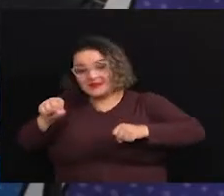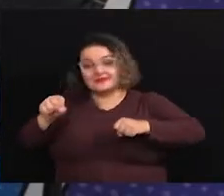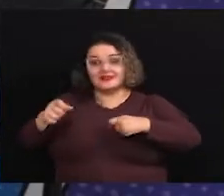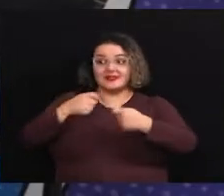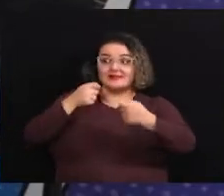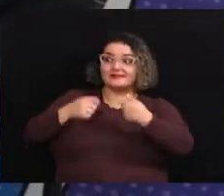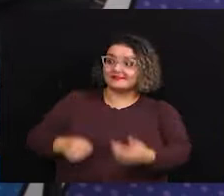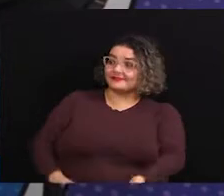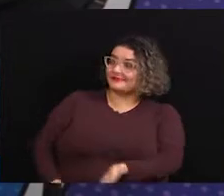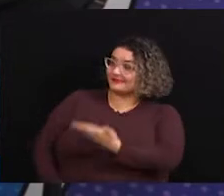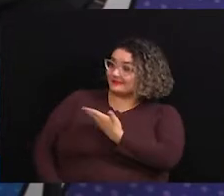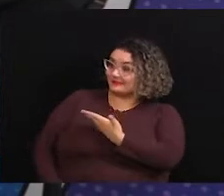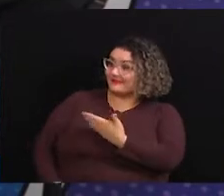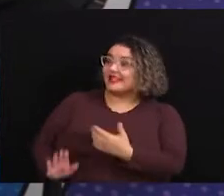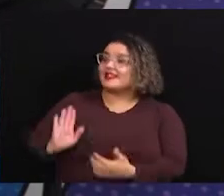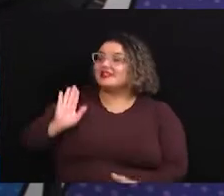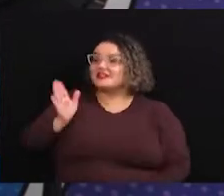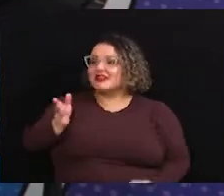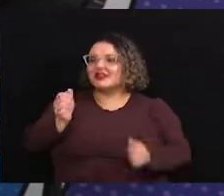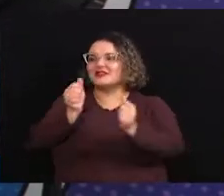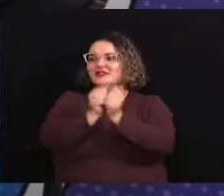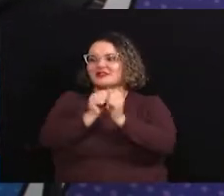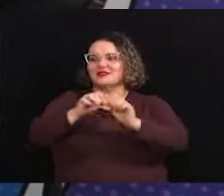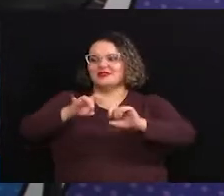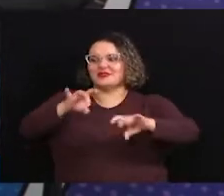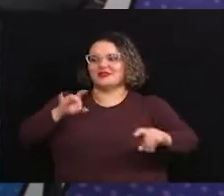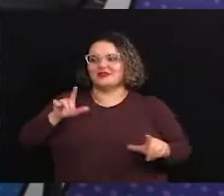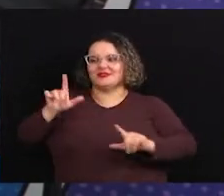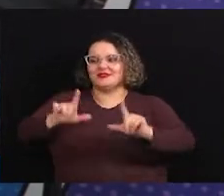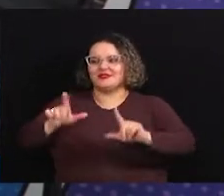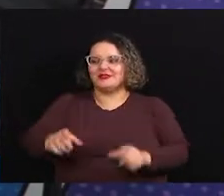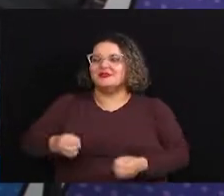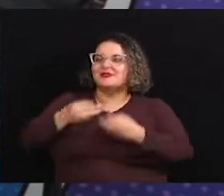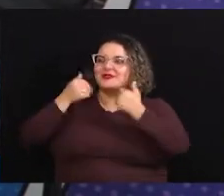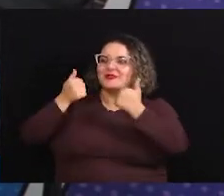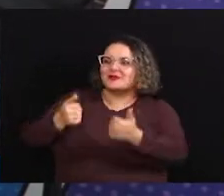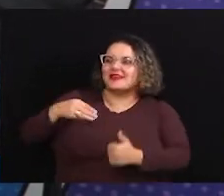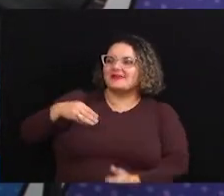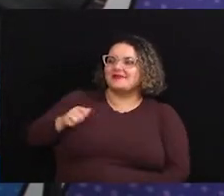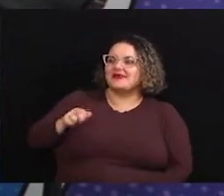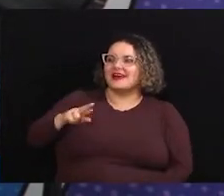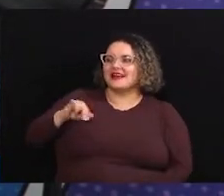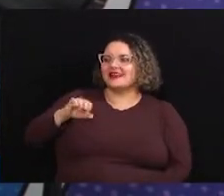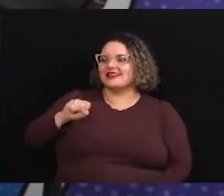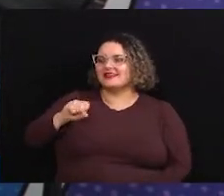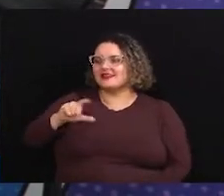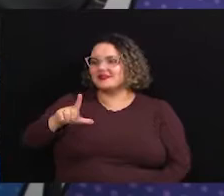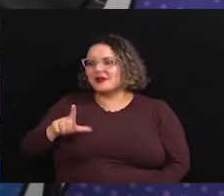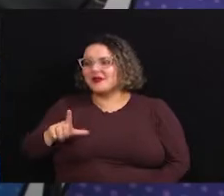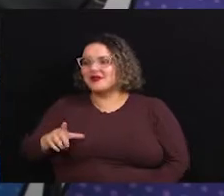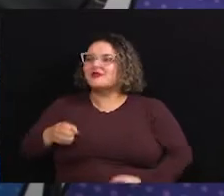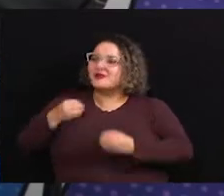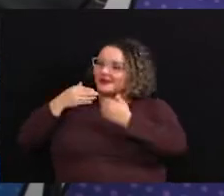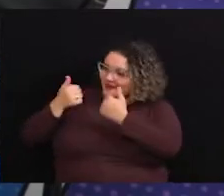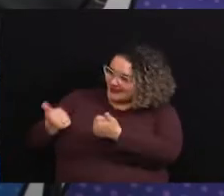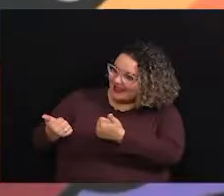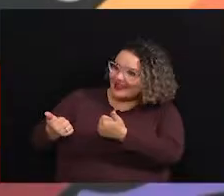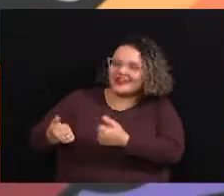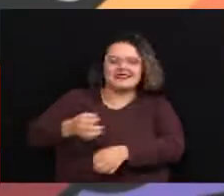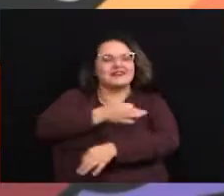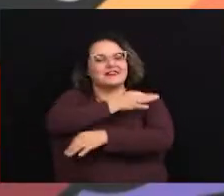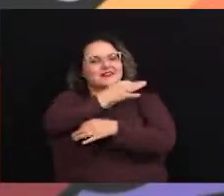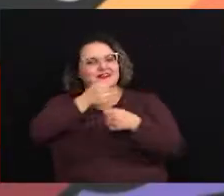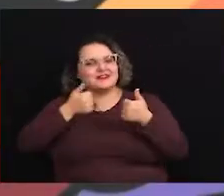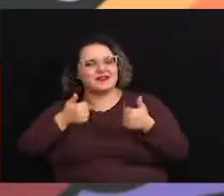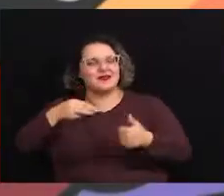nossa entrevistada, olha aqui, já está comigo, conectada. Tudo bem, Marisol? Olá, tudo bem com você?